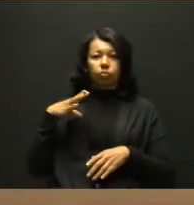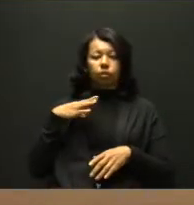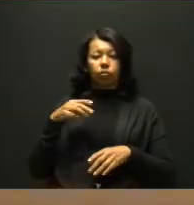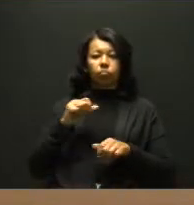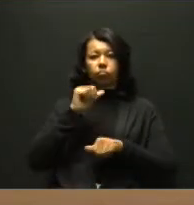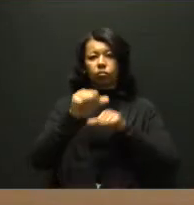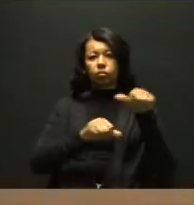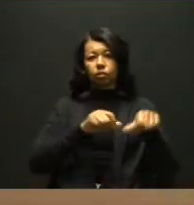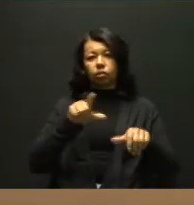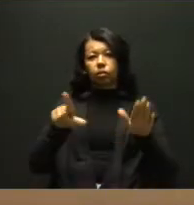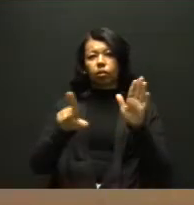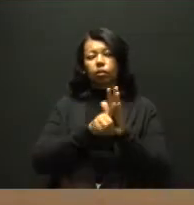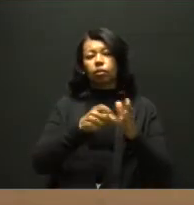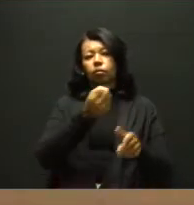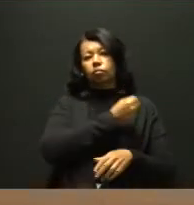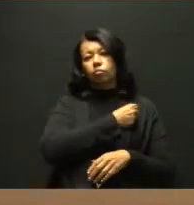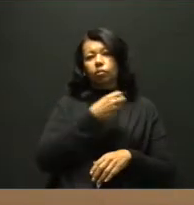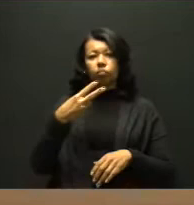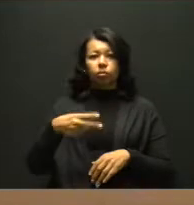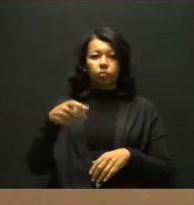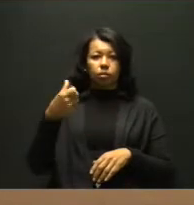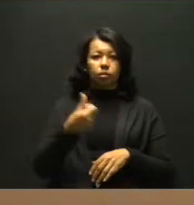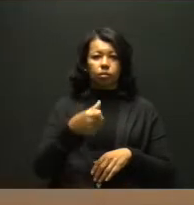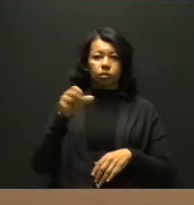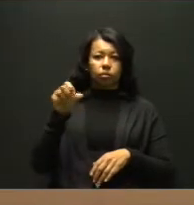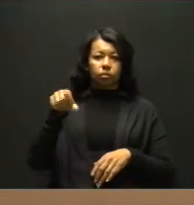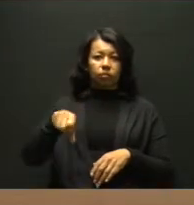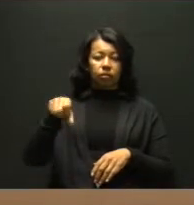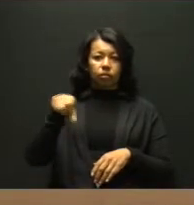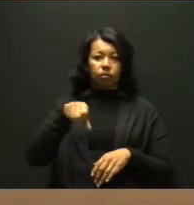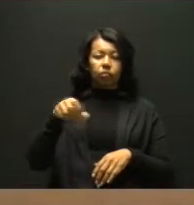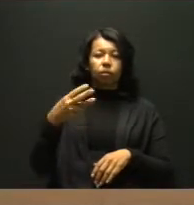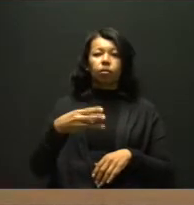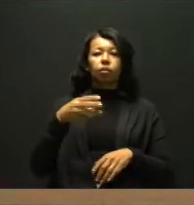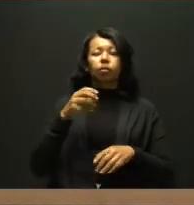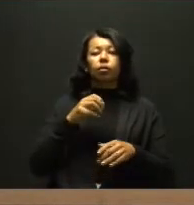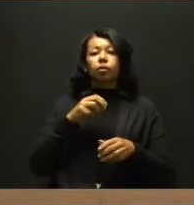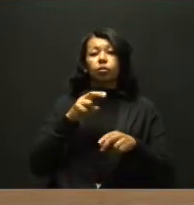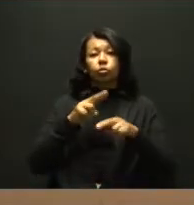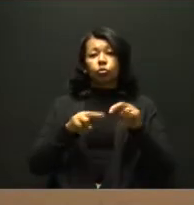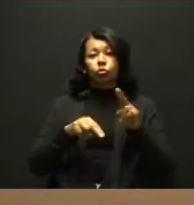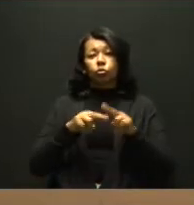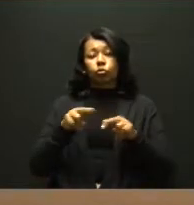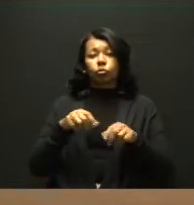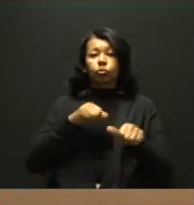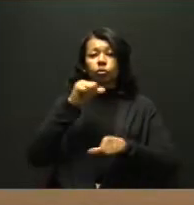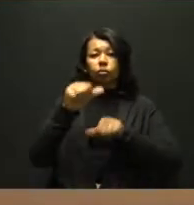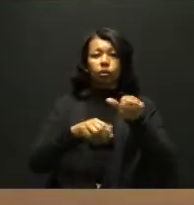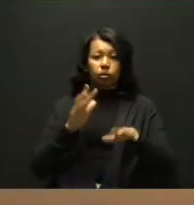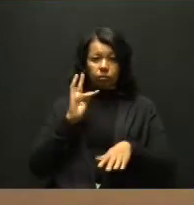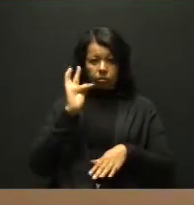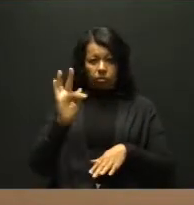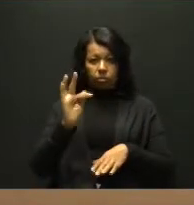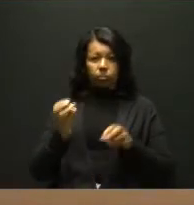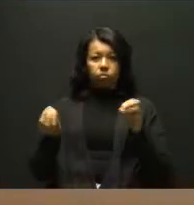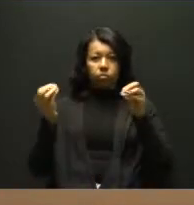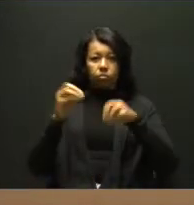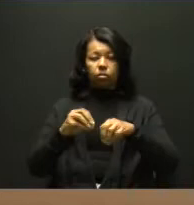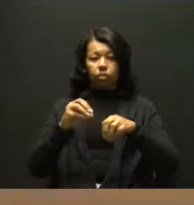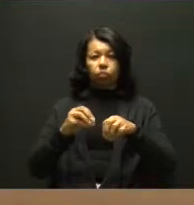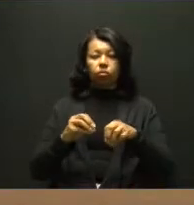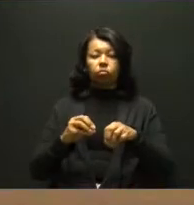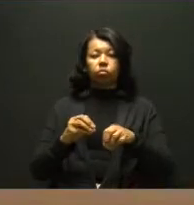número 2.699 de 3 de julho de 2001 e alterações posteriores e redefinir a competência e